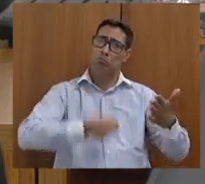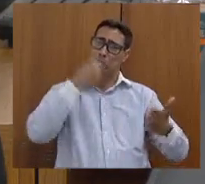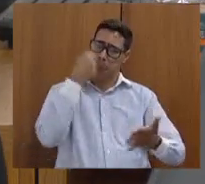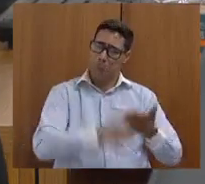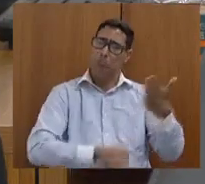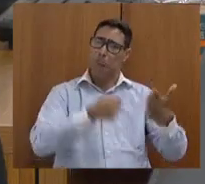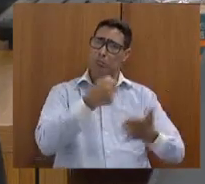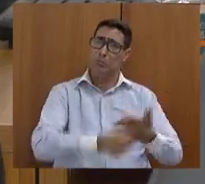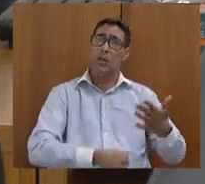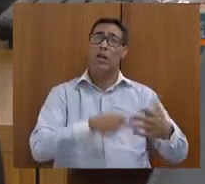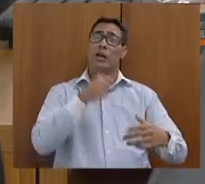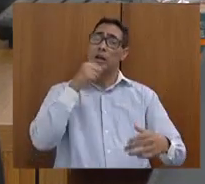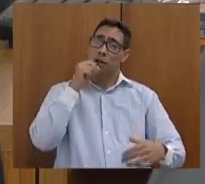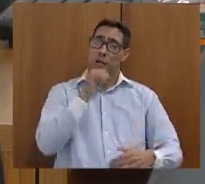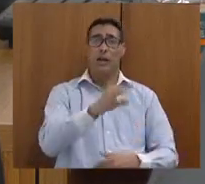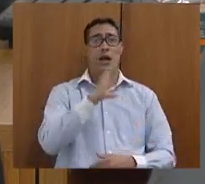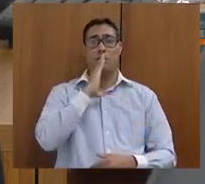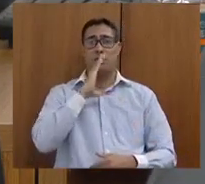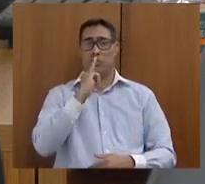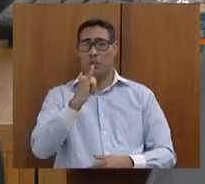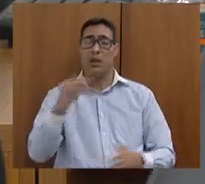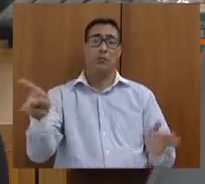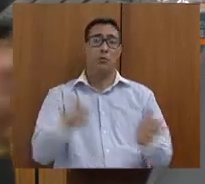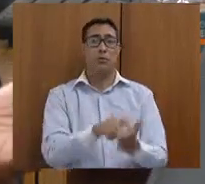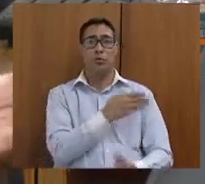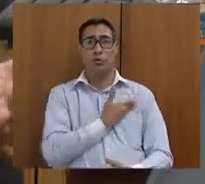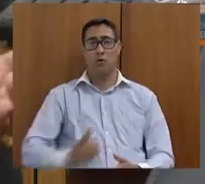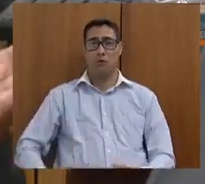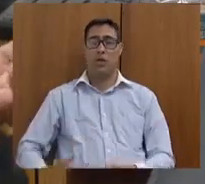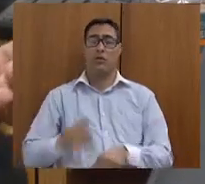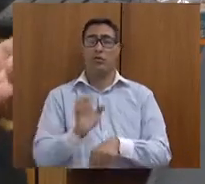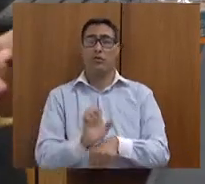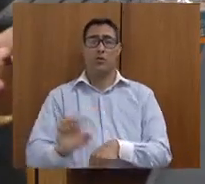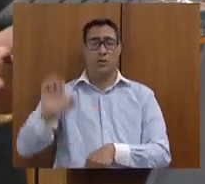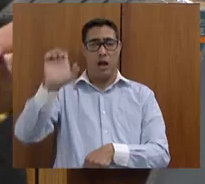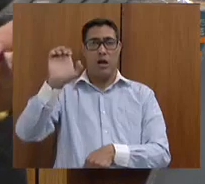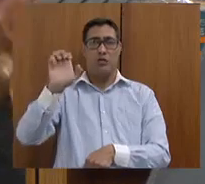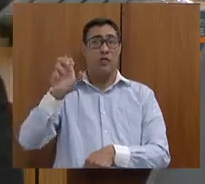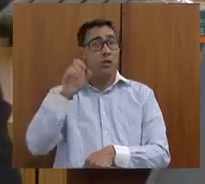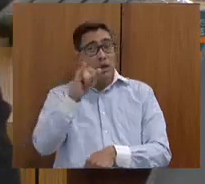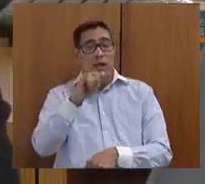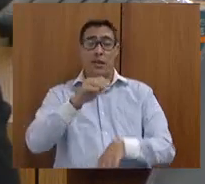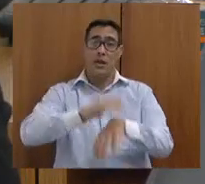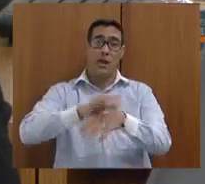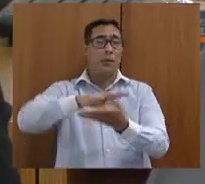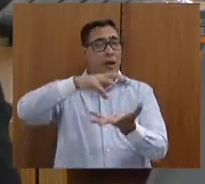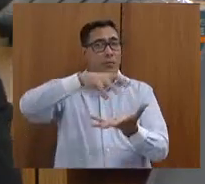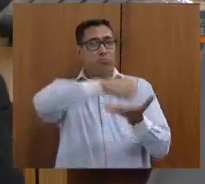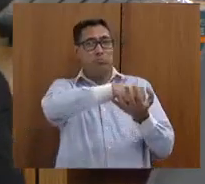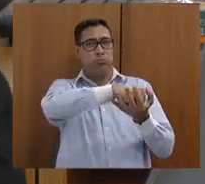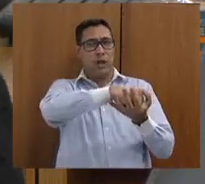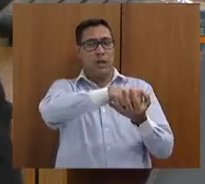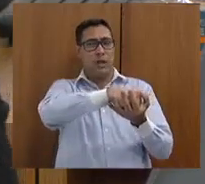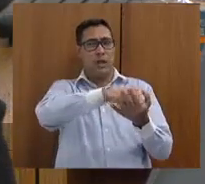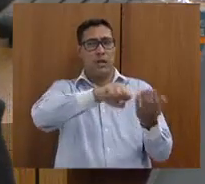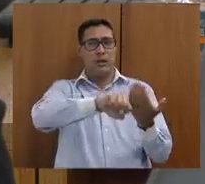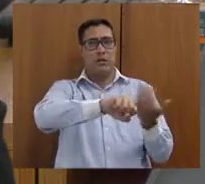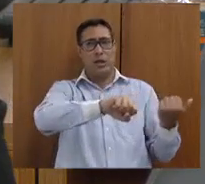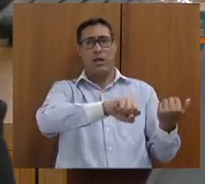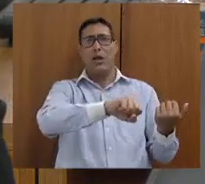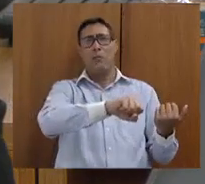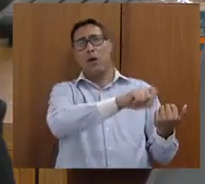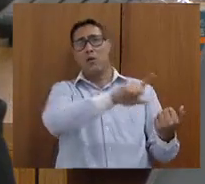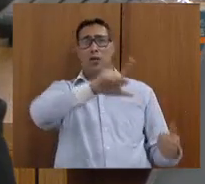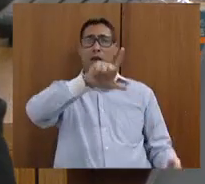se essa amiga do Governo do Estado e se faz Anistia se tenta fazer né Anistia para